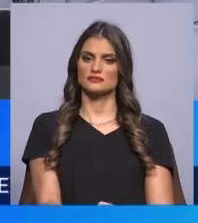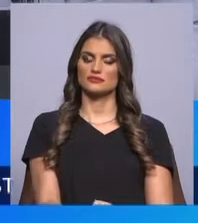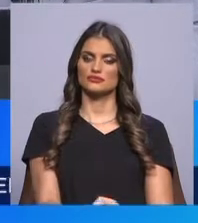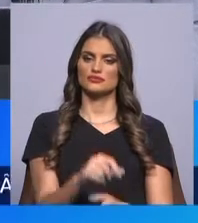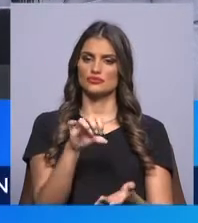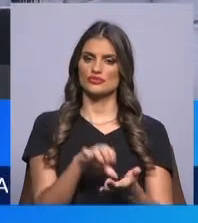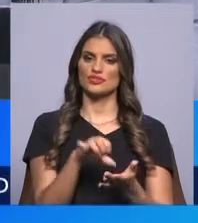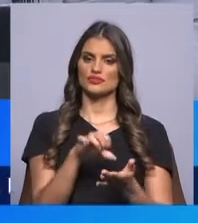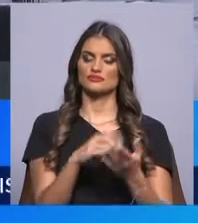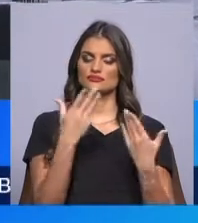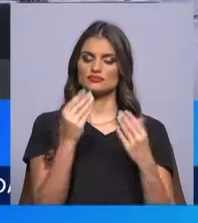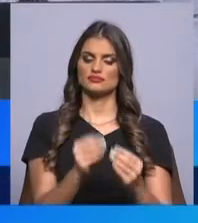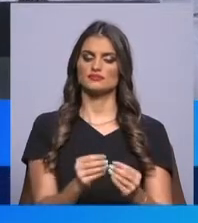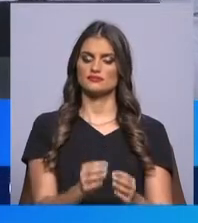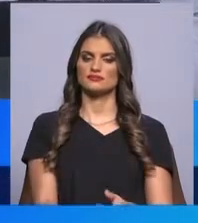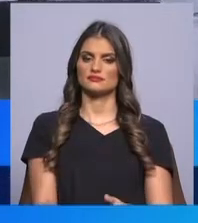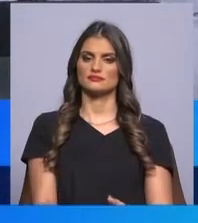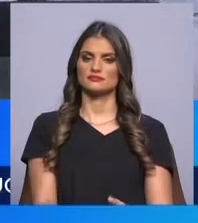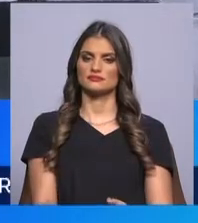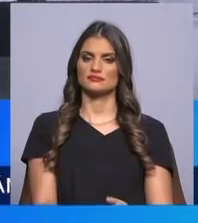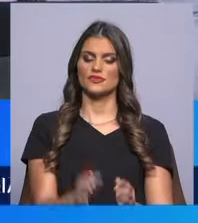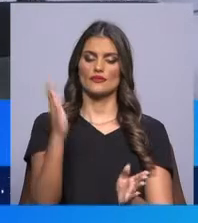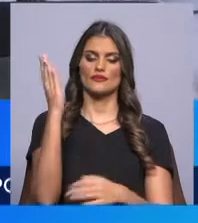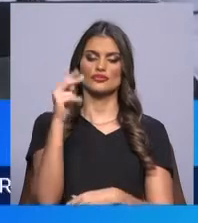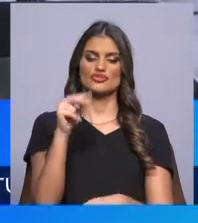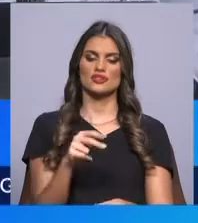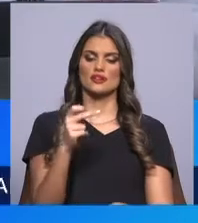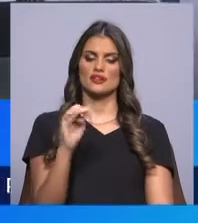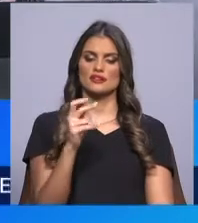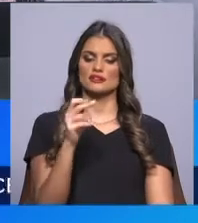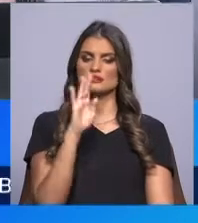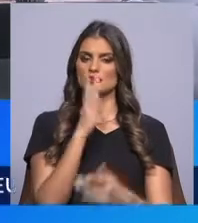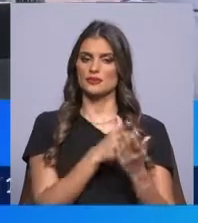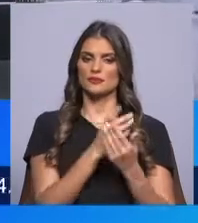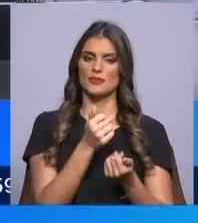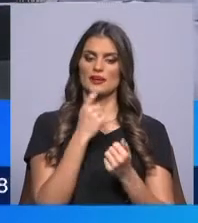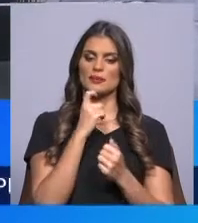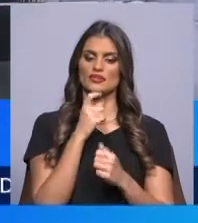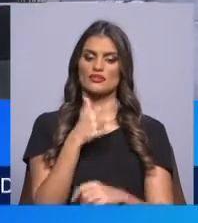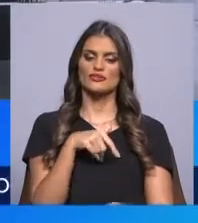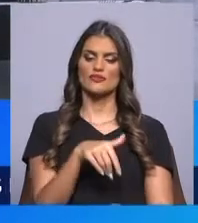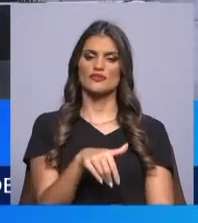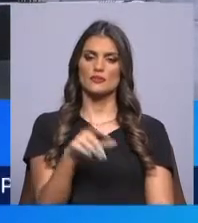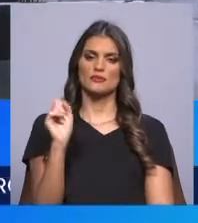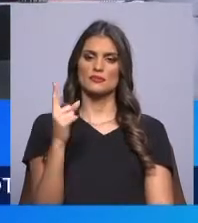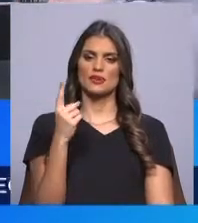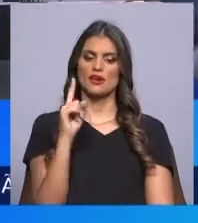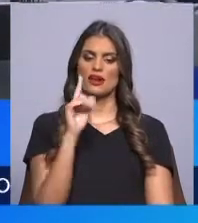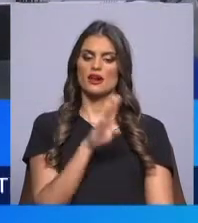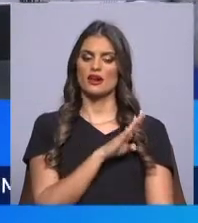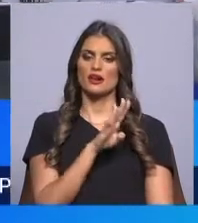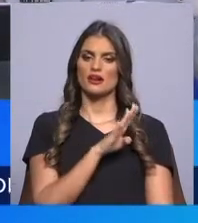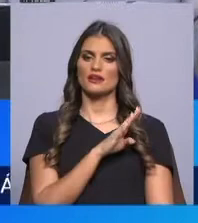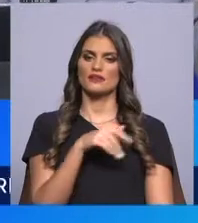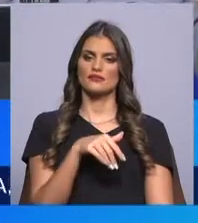de Montagens de Foguetões da NASA, e se tudo correr bem, em abril nós vamos ter o primeiro ensaio em que se vai encher